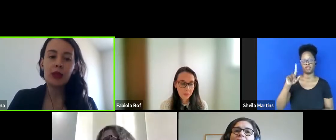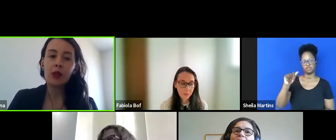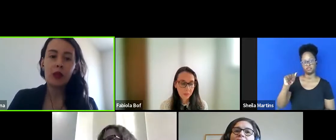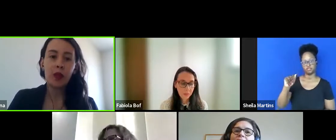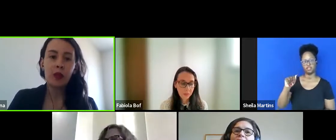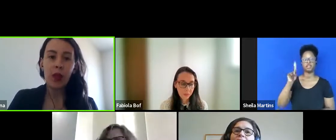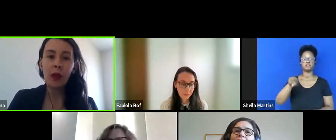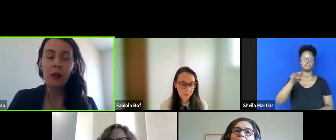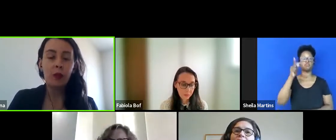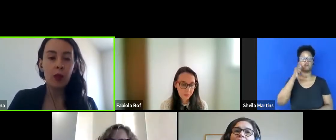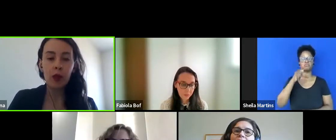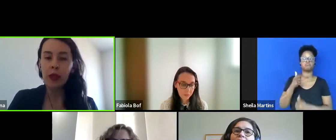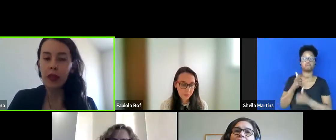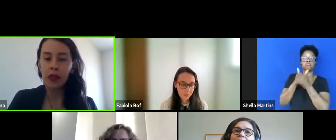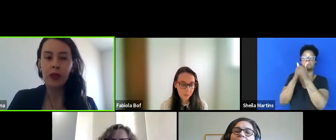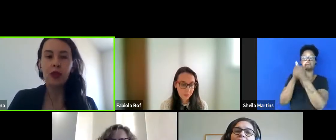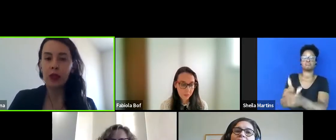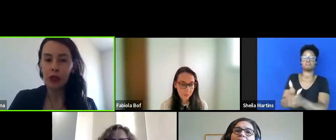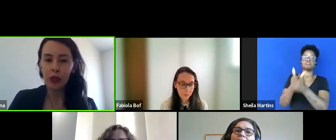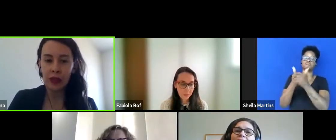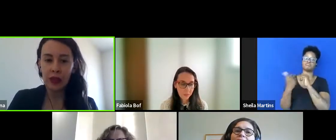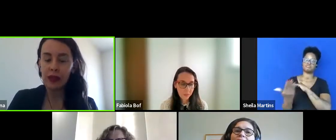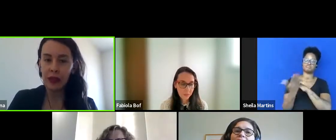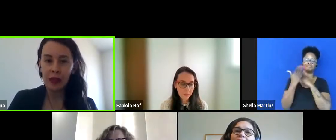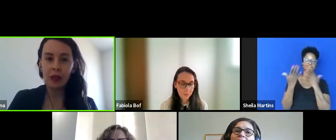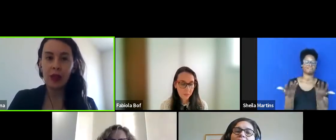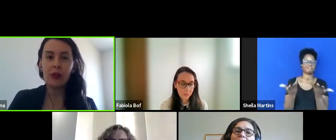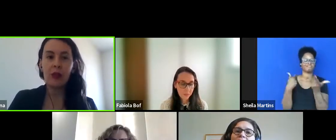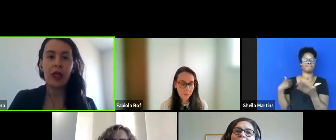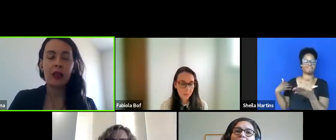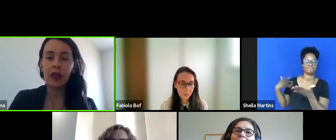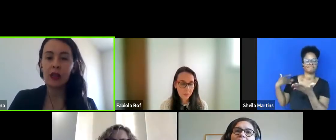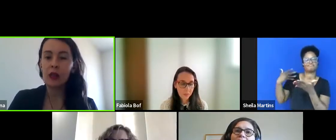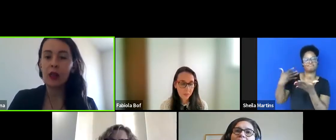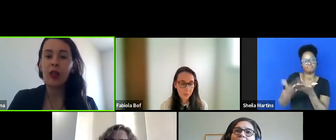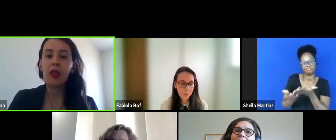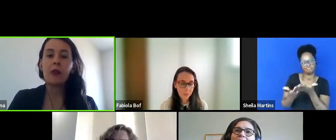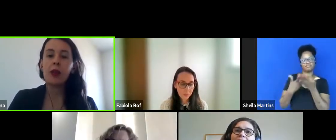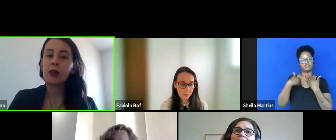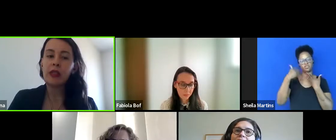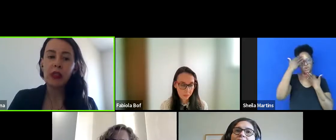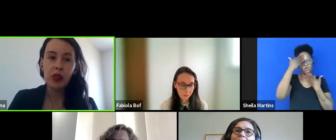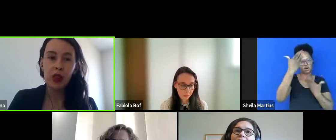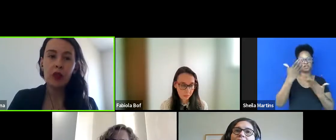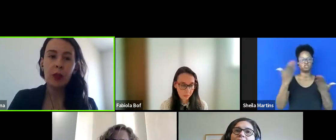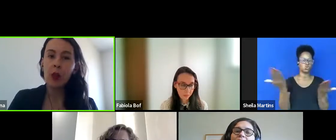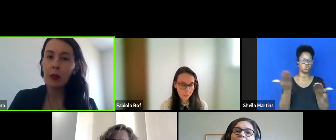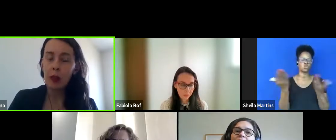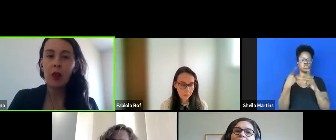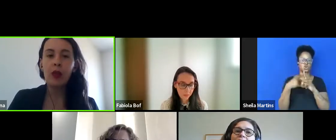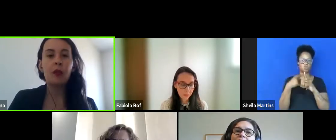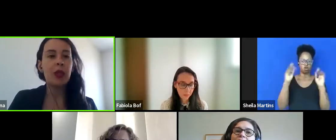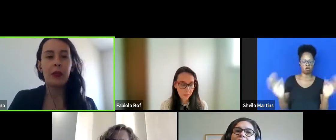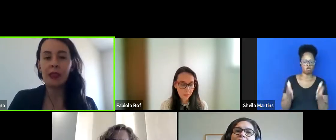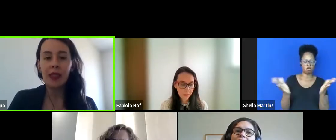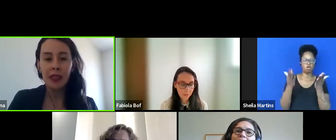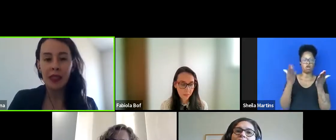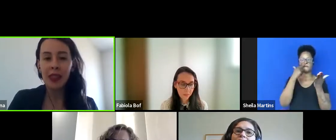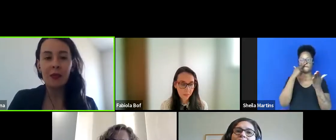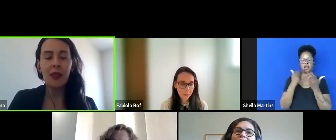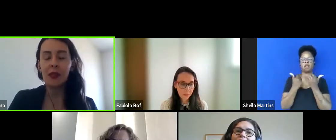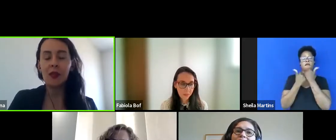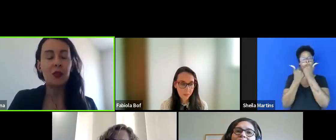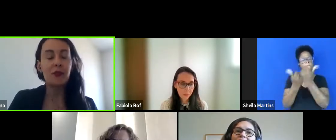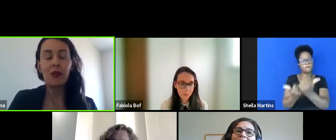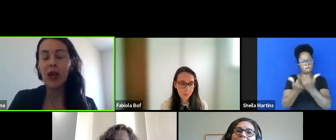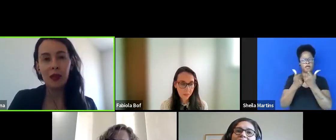me conduziram de uma forma muito brilhante durante todos esses anos. Então, agradeço pelo incentivo, pelo apoio, pela